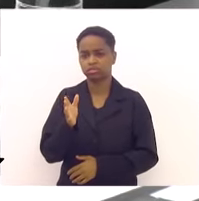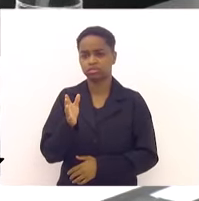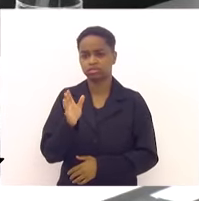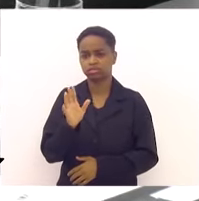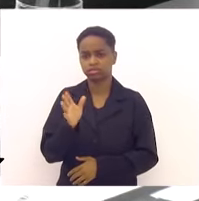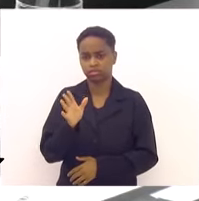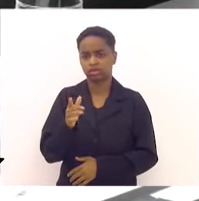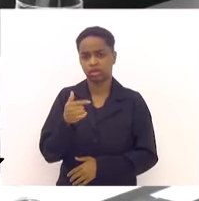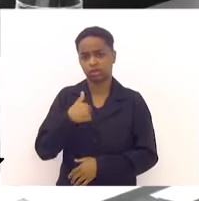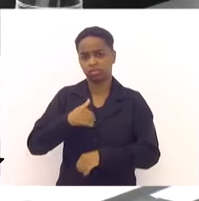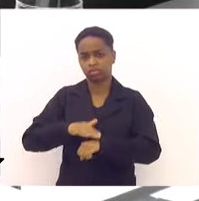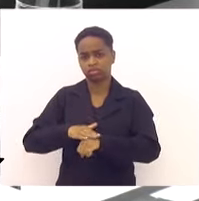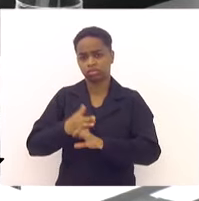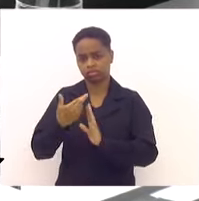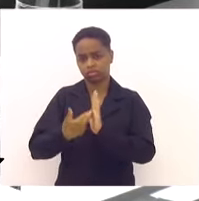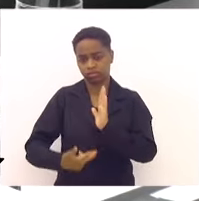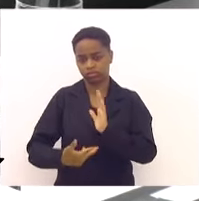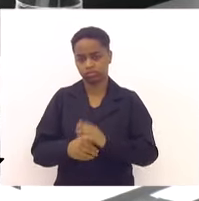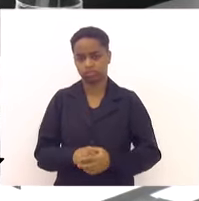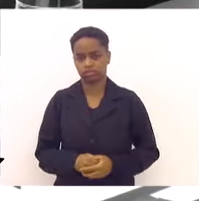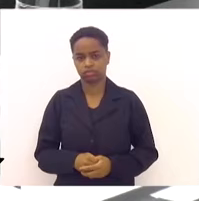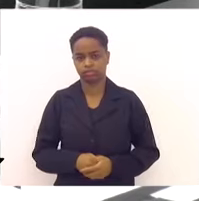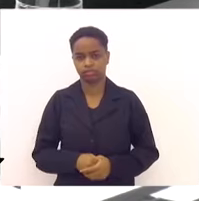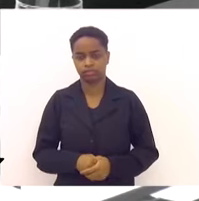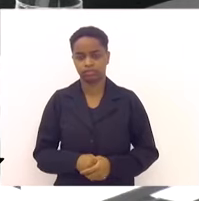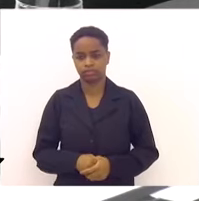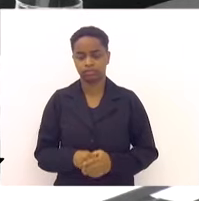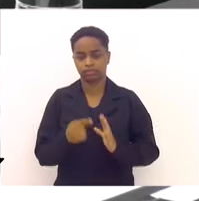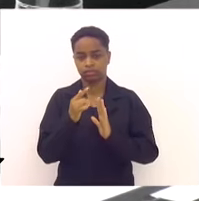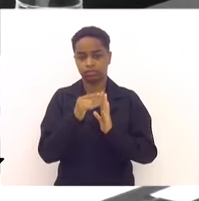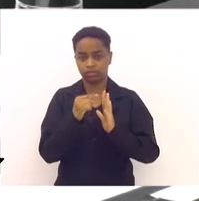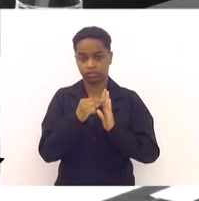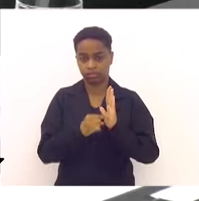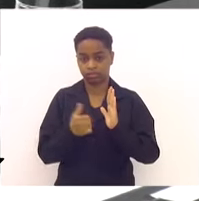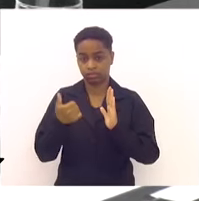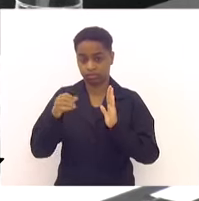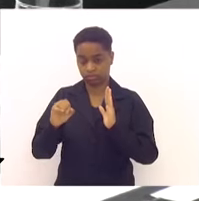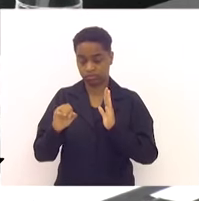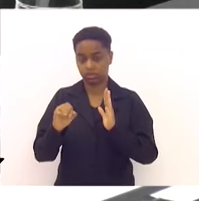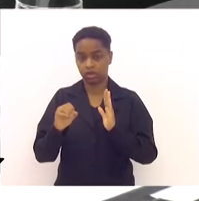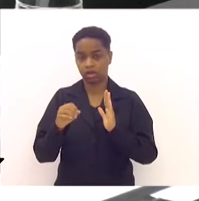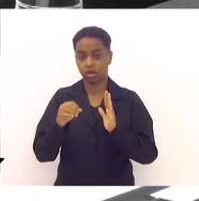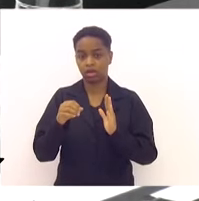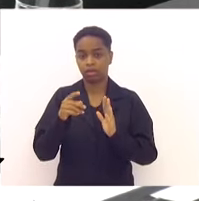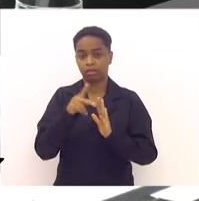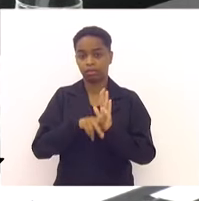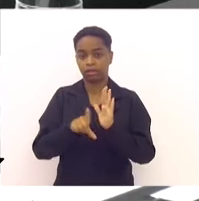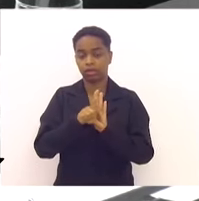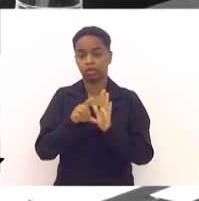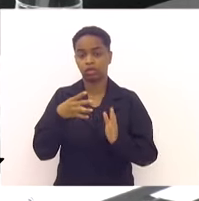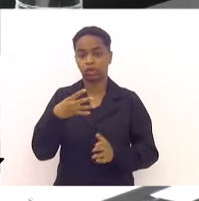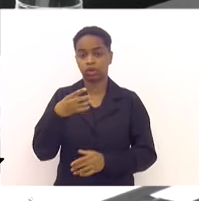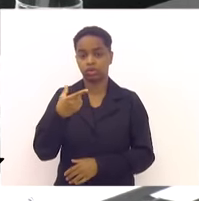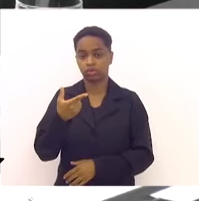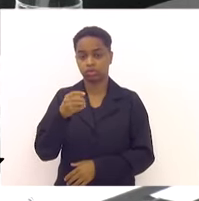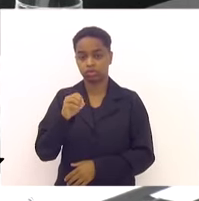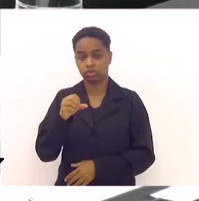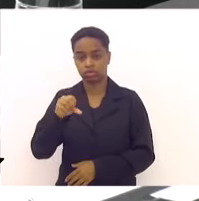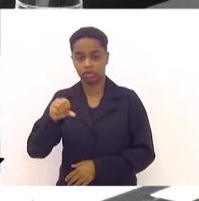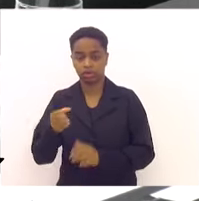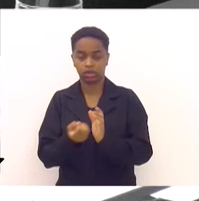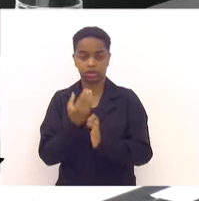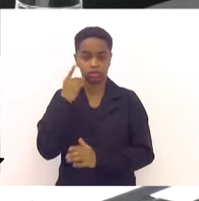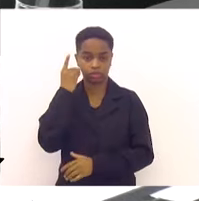já me designei relator do vencido. Item 10 da pauta. PL 4209 de 21, de autoria do deputado Marcelo